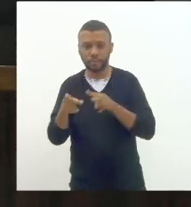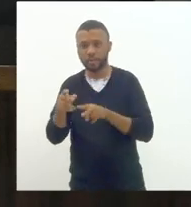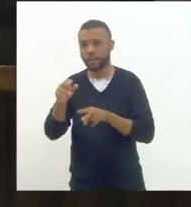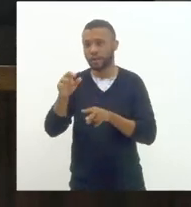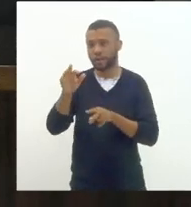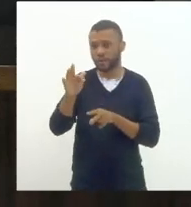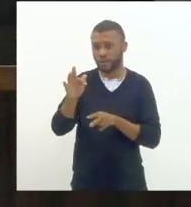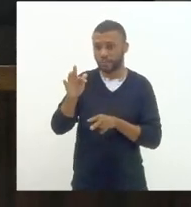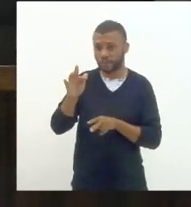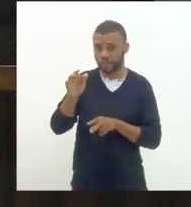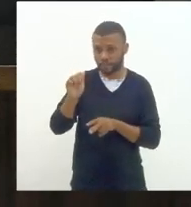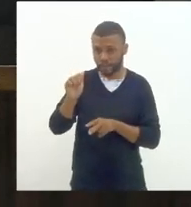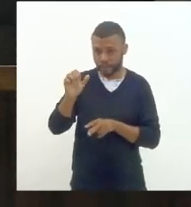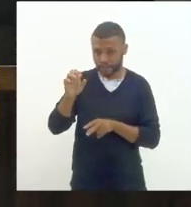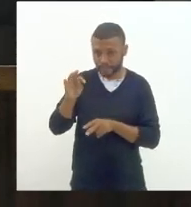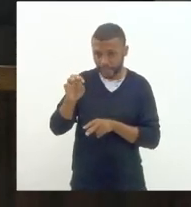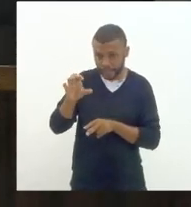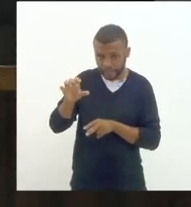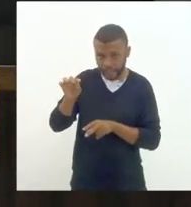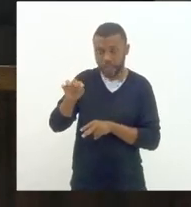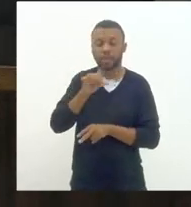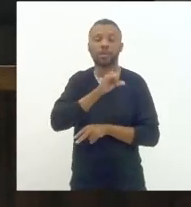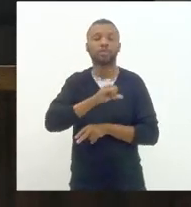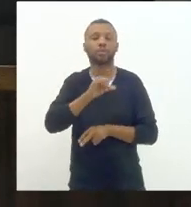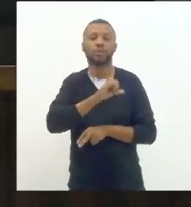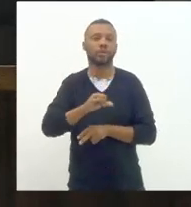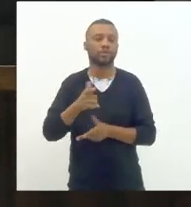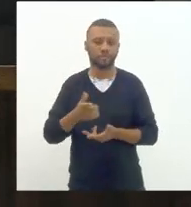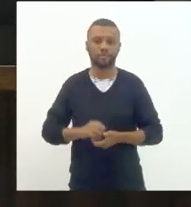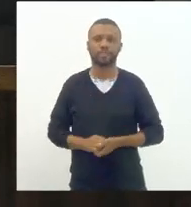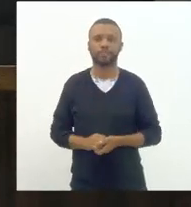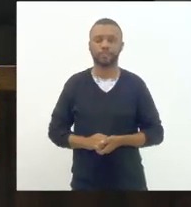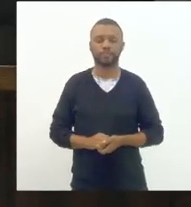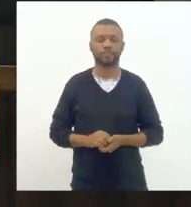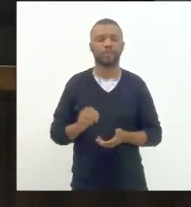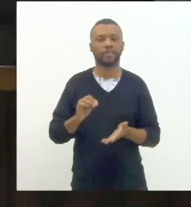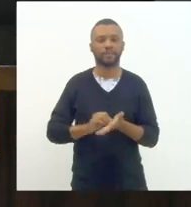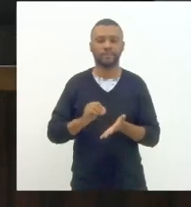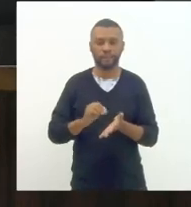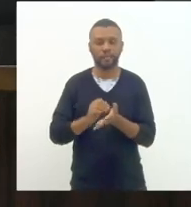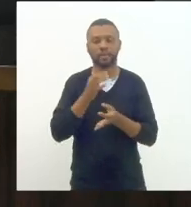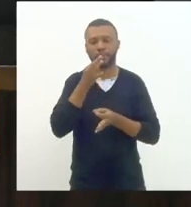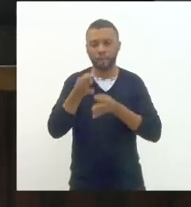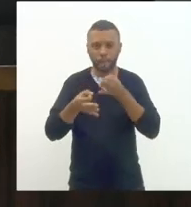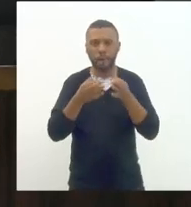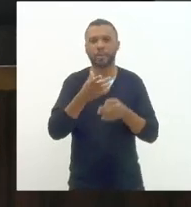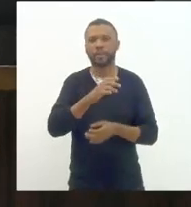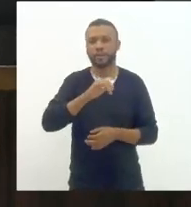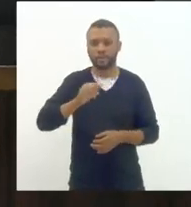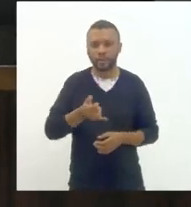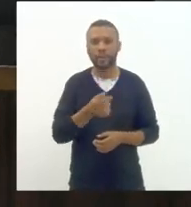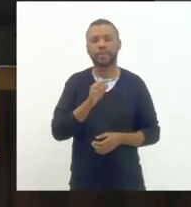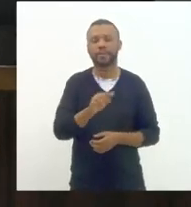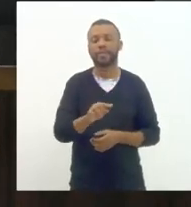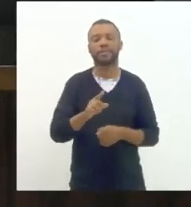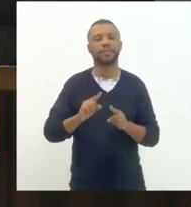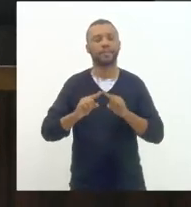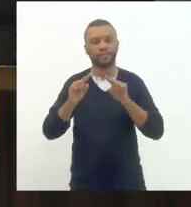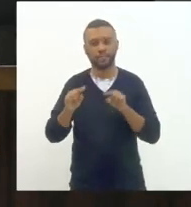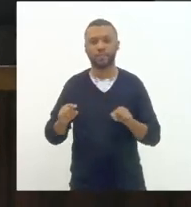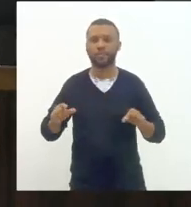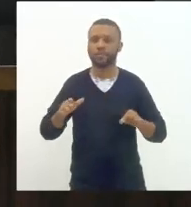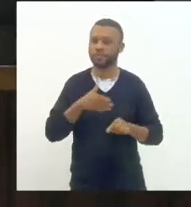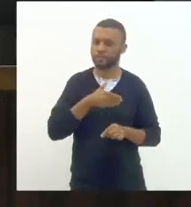Apoio à Escola Técnica do Estado do Rio de Janeiro, FAETEC, e da outras providências. Pendente de pareceres das comissões de Constituição e Justiça, Servidores Públicos